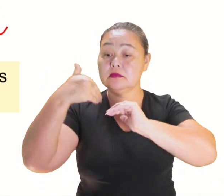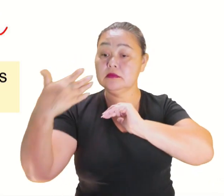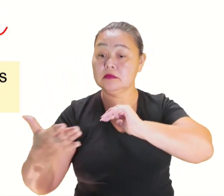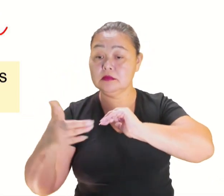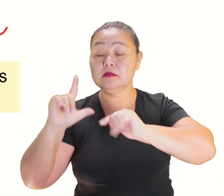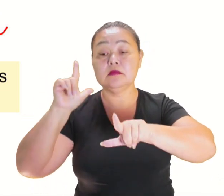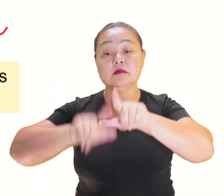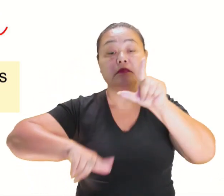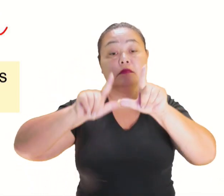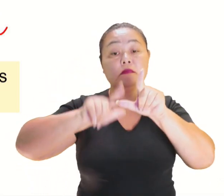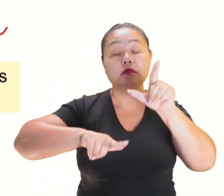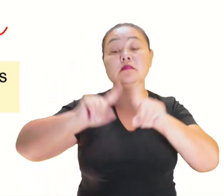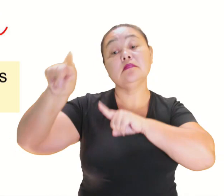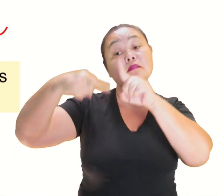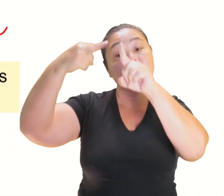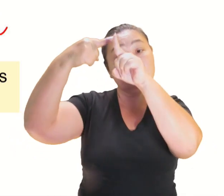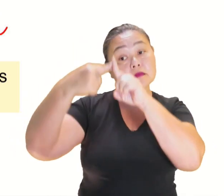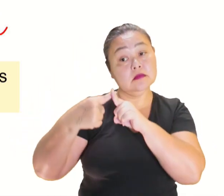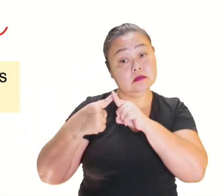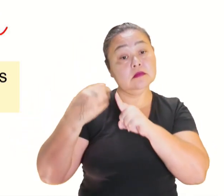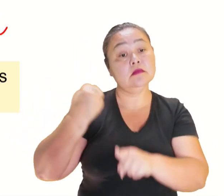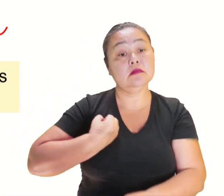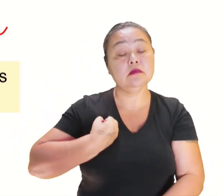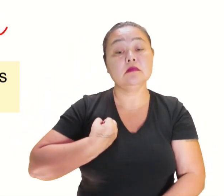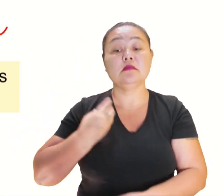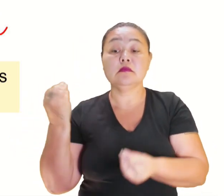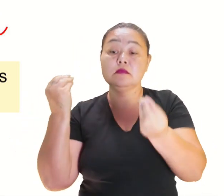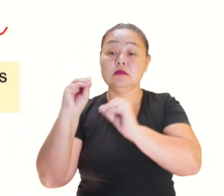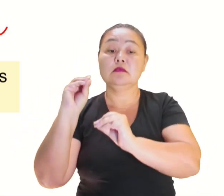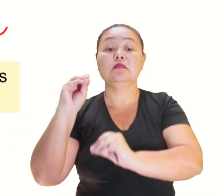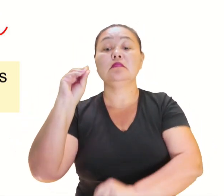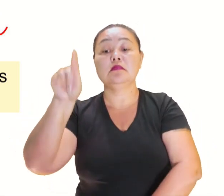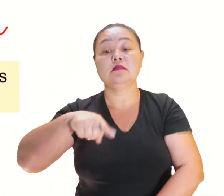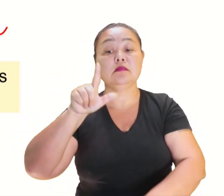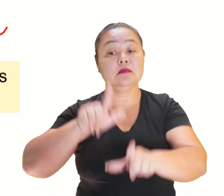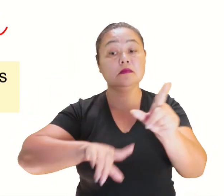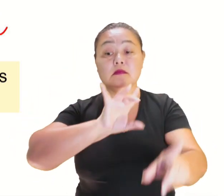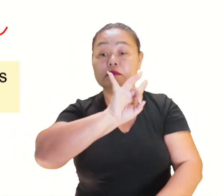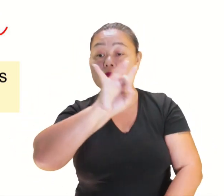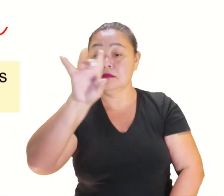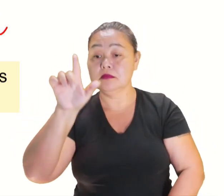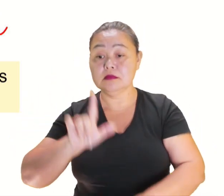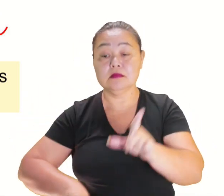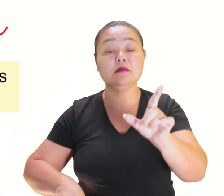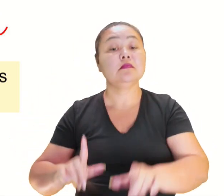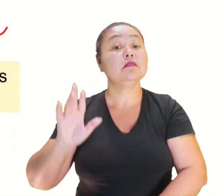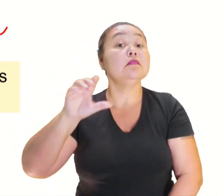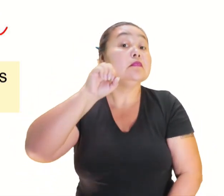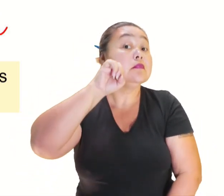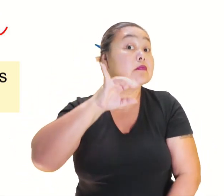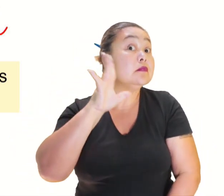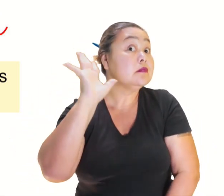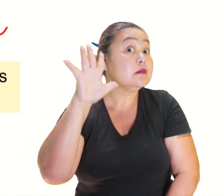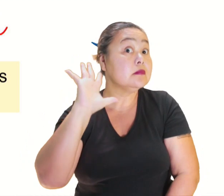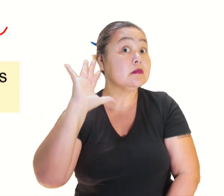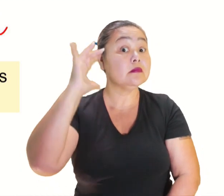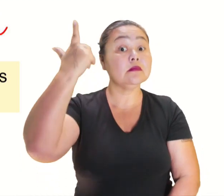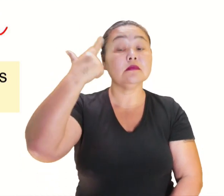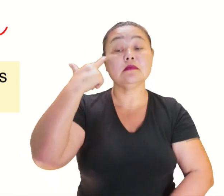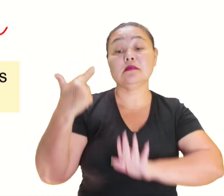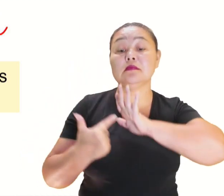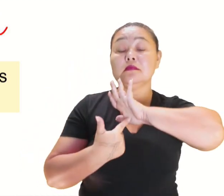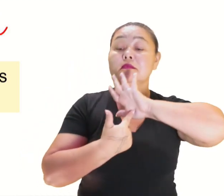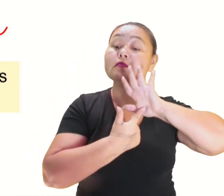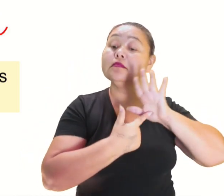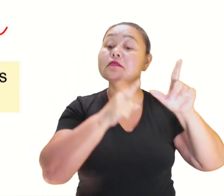letras que deverão ser multiplicados pelo valor atribuído a cada letra. Beleza. E se por um acaso aparecer